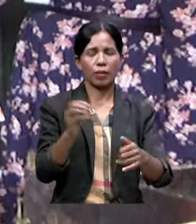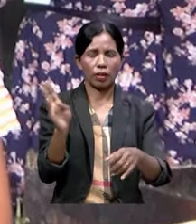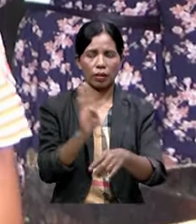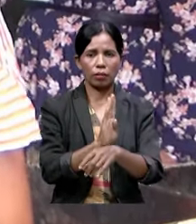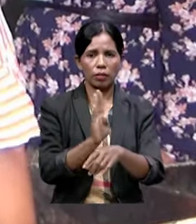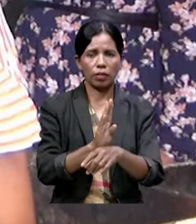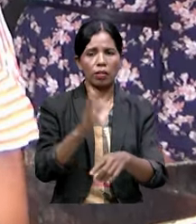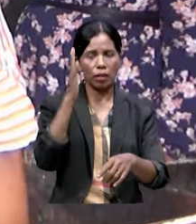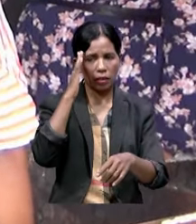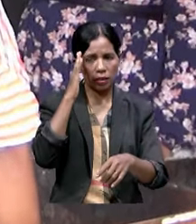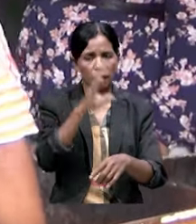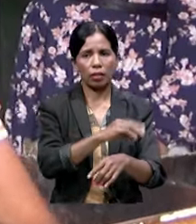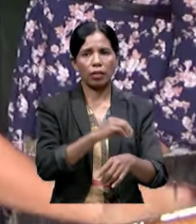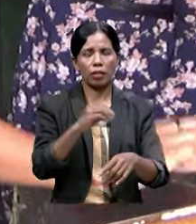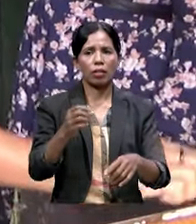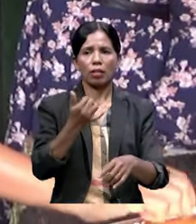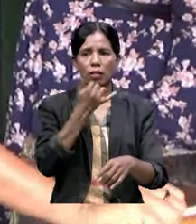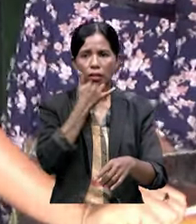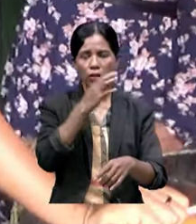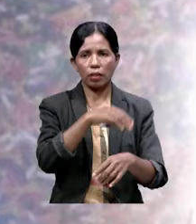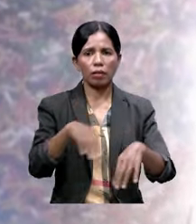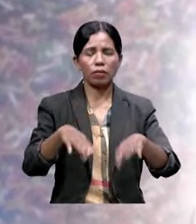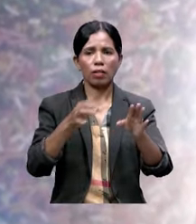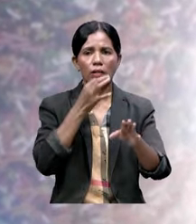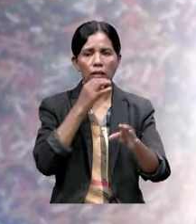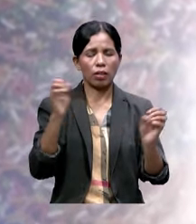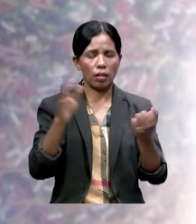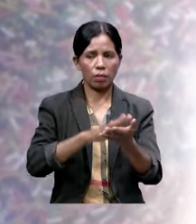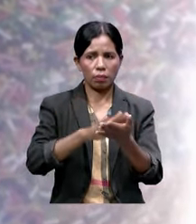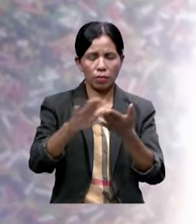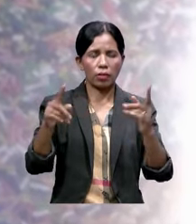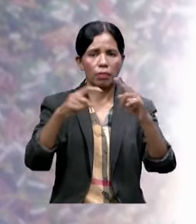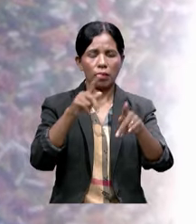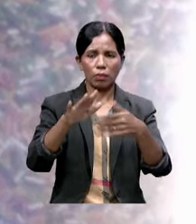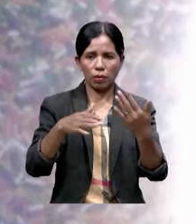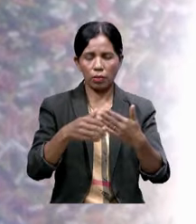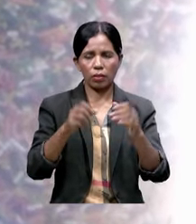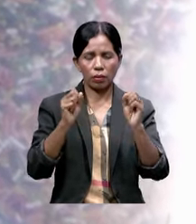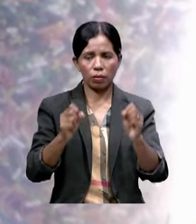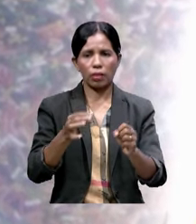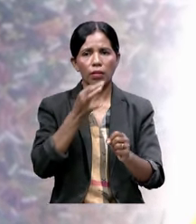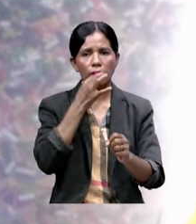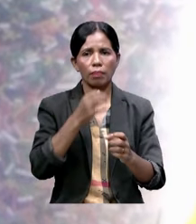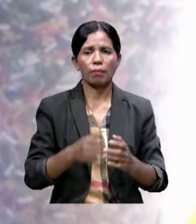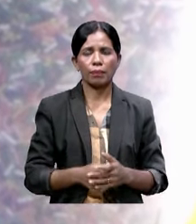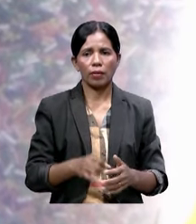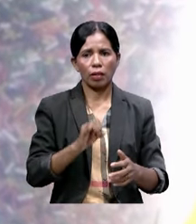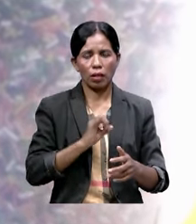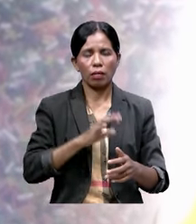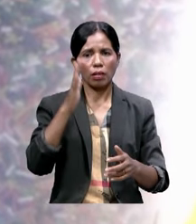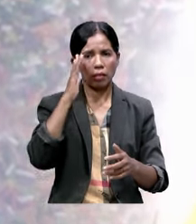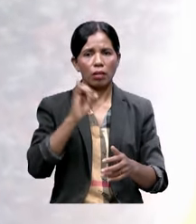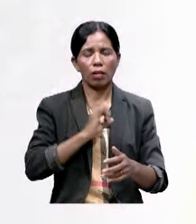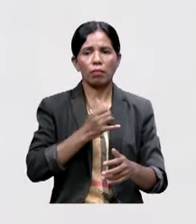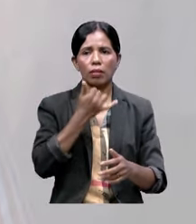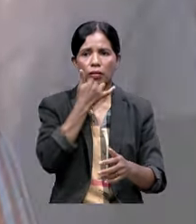Mos reconhece na minha sala fan aihan la izeni ba consumidor sira ho di consumo. Ao reconhece kata, ao mak